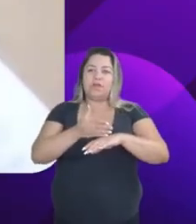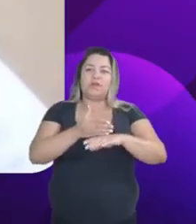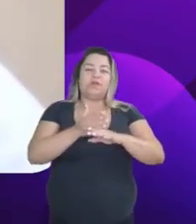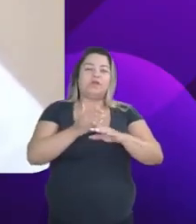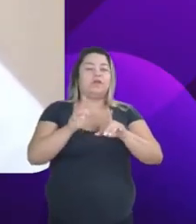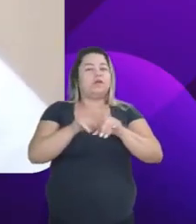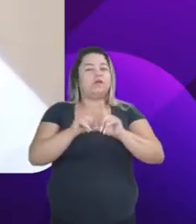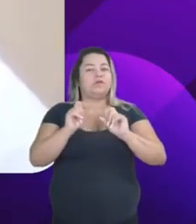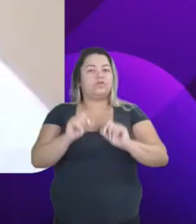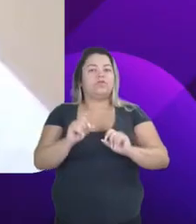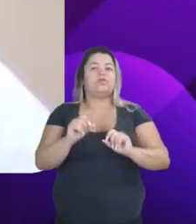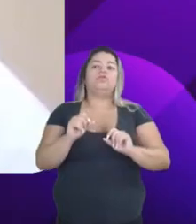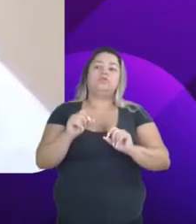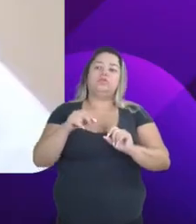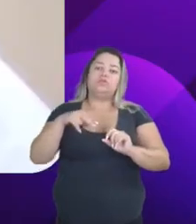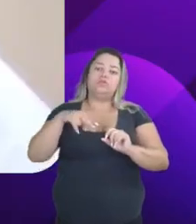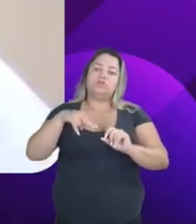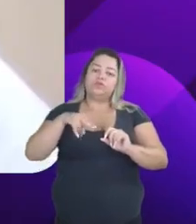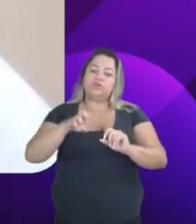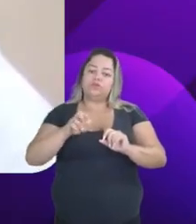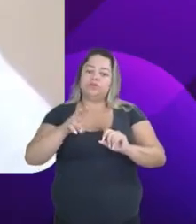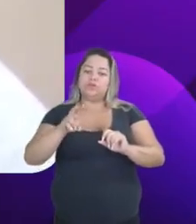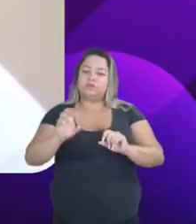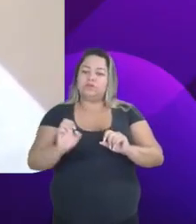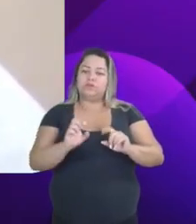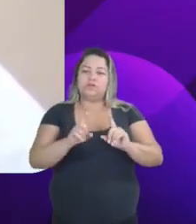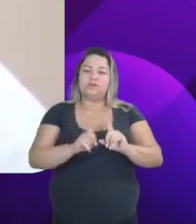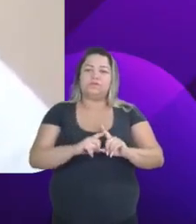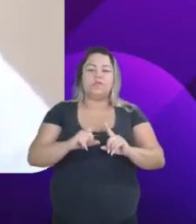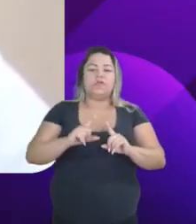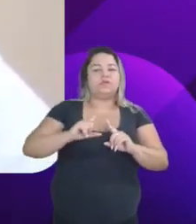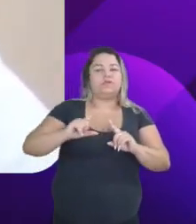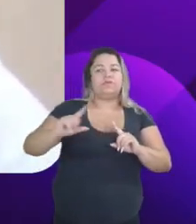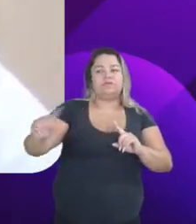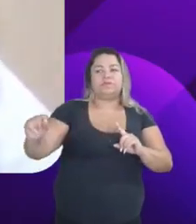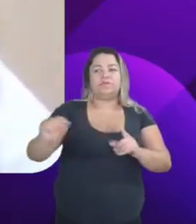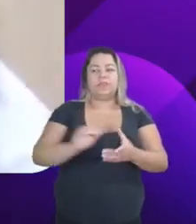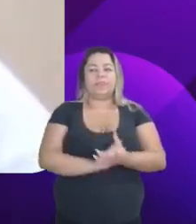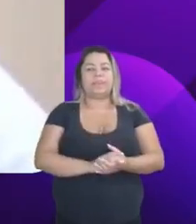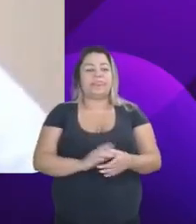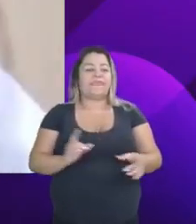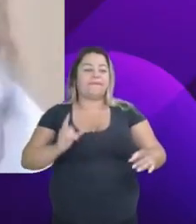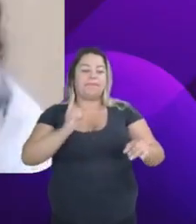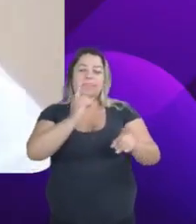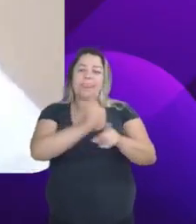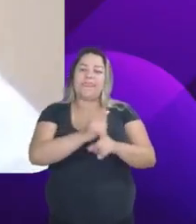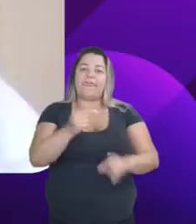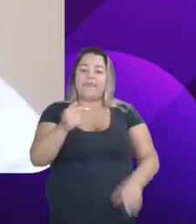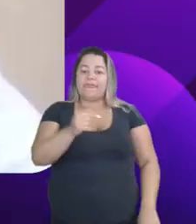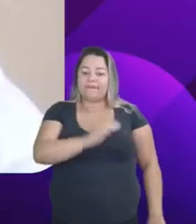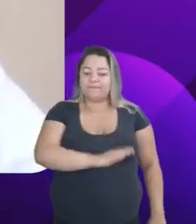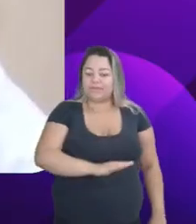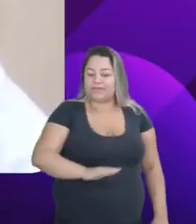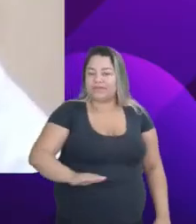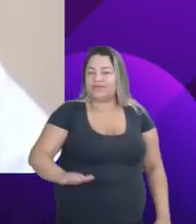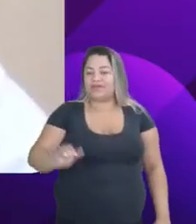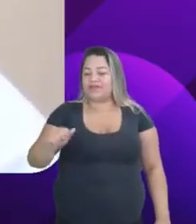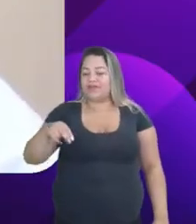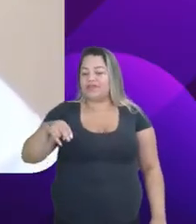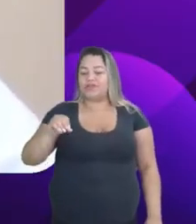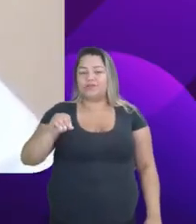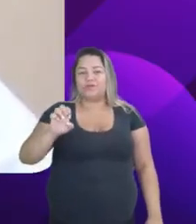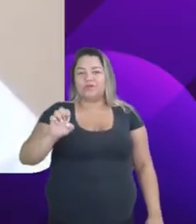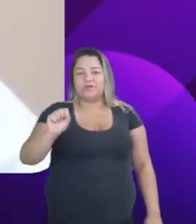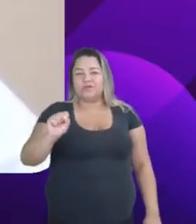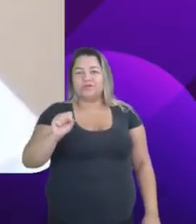Branca de Neve até tenta ser empreendedora. Ela foge, ela se encontra com os 7 anões, e aí